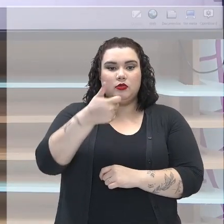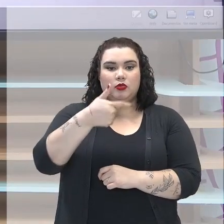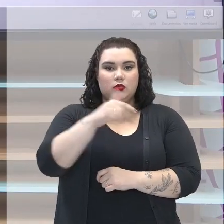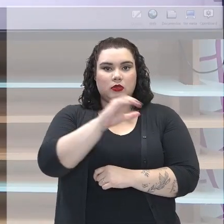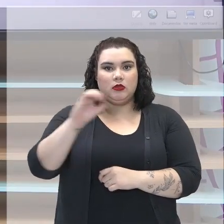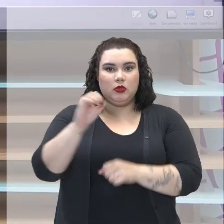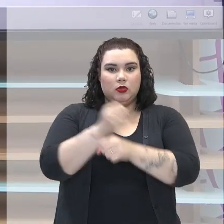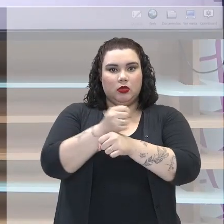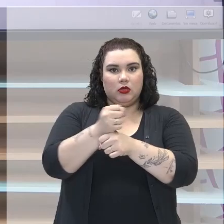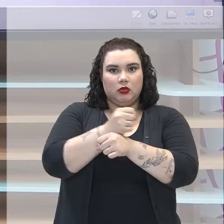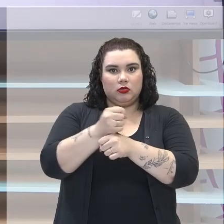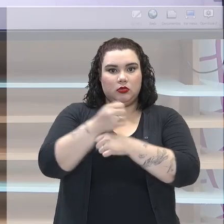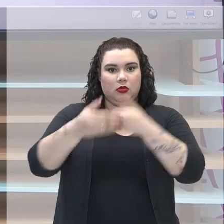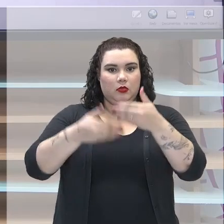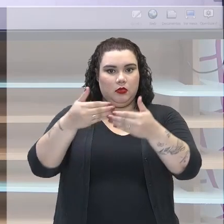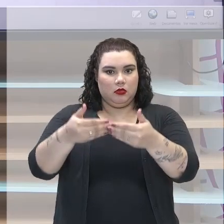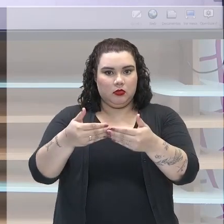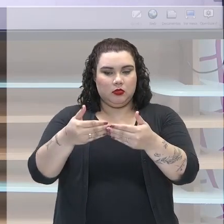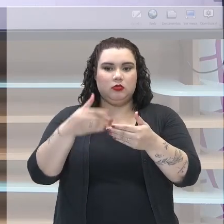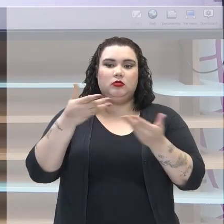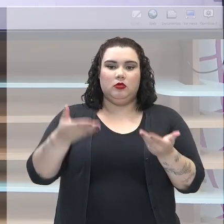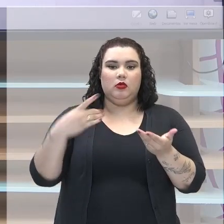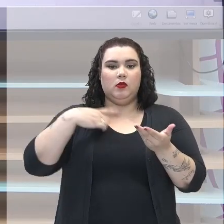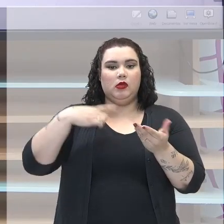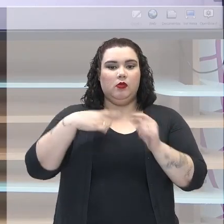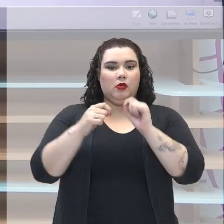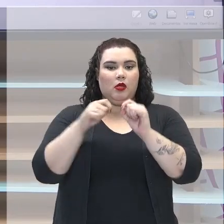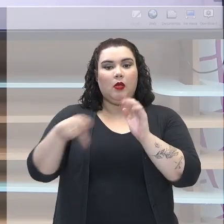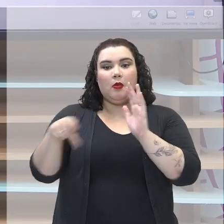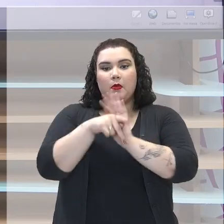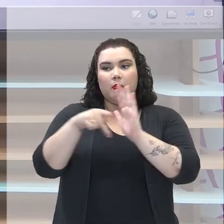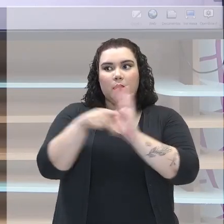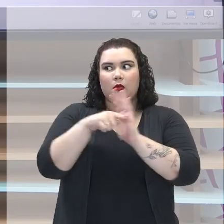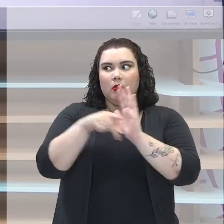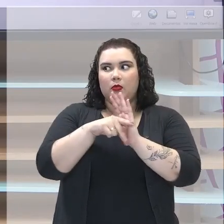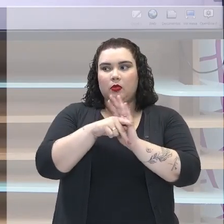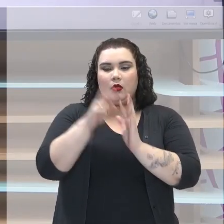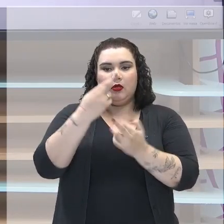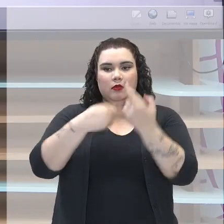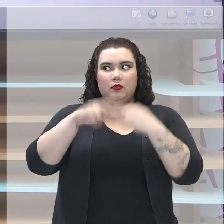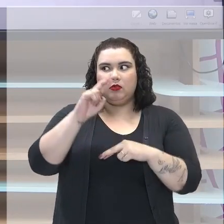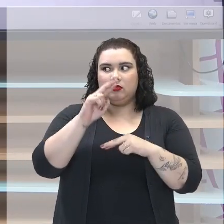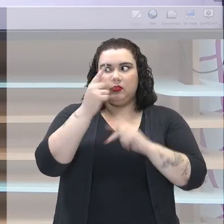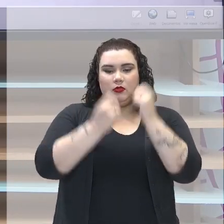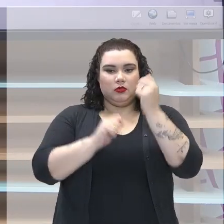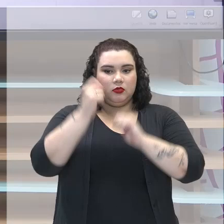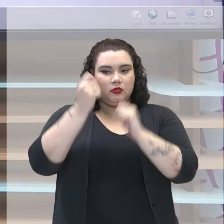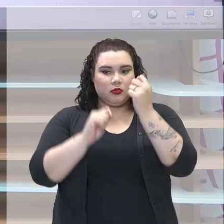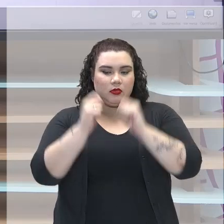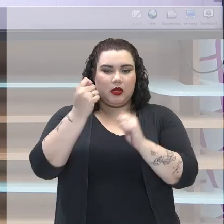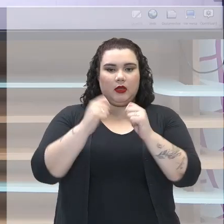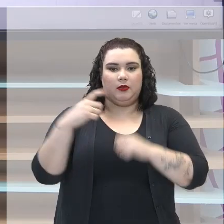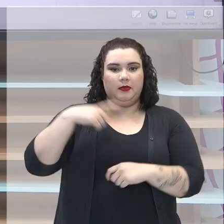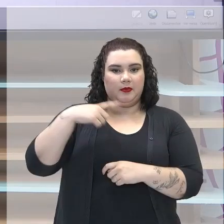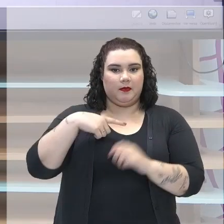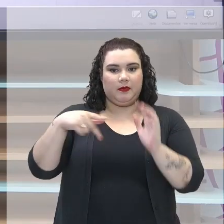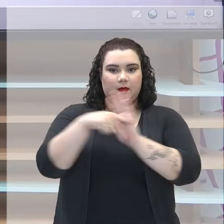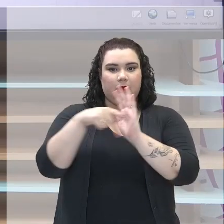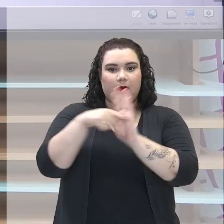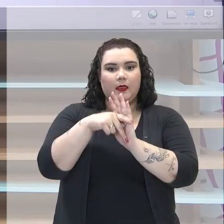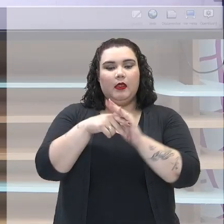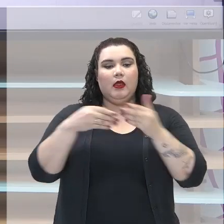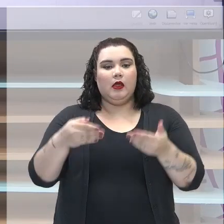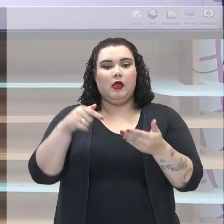do processo de industrialização lá na Inglaterra, que é berço da Revolução Industrial. Por isso é tardia, tá? E isso é comum nas